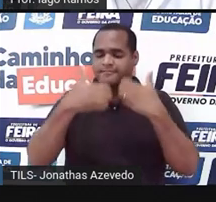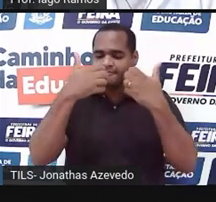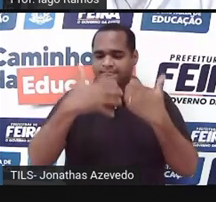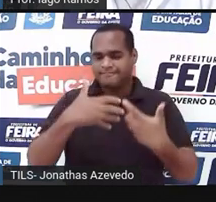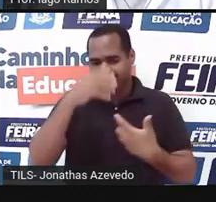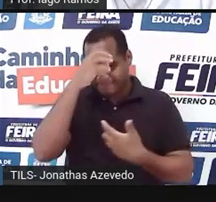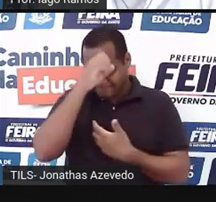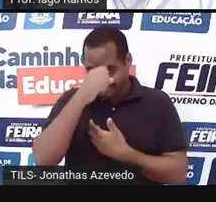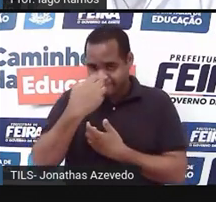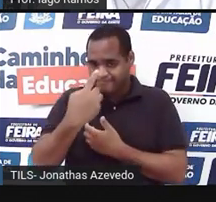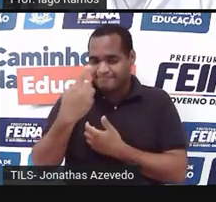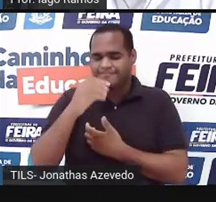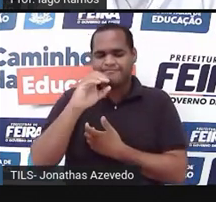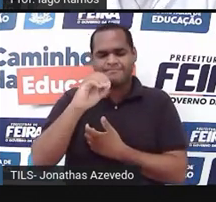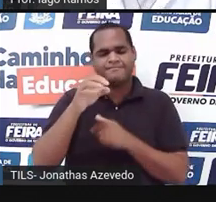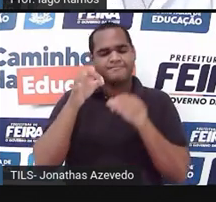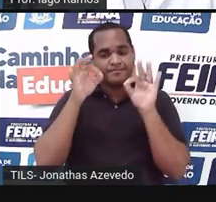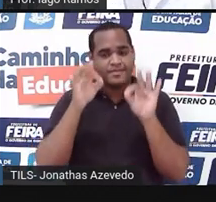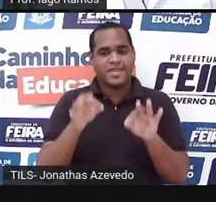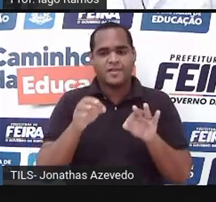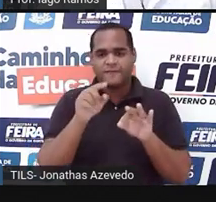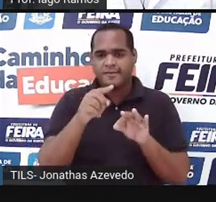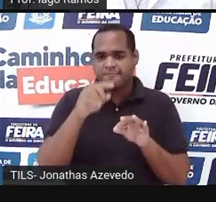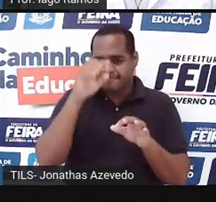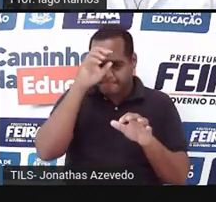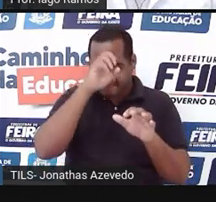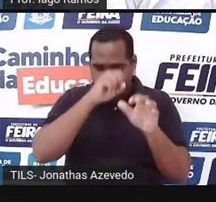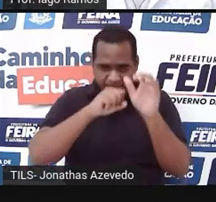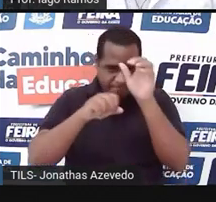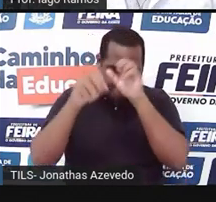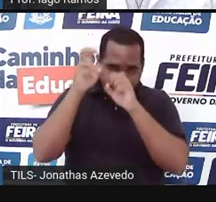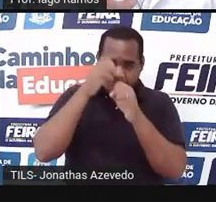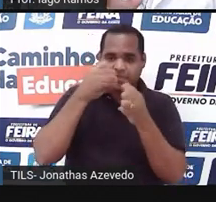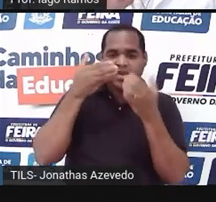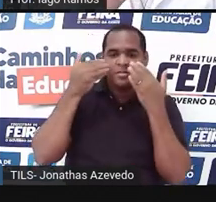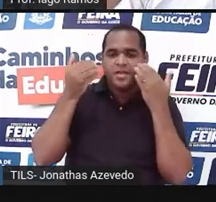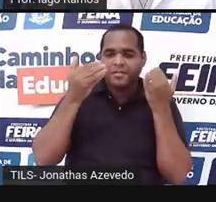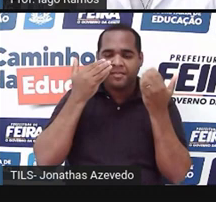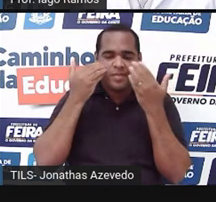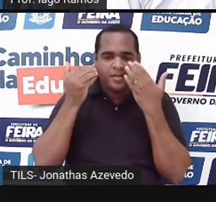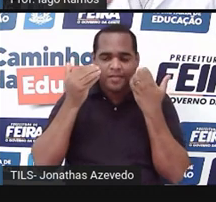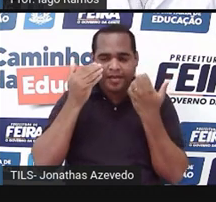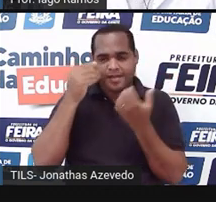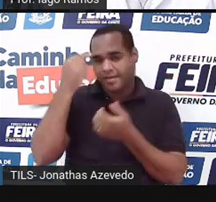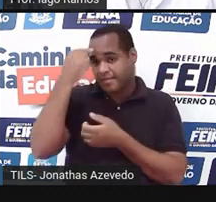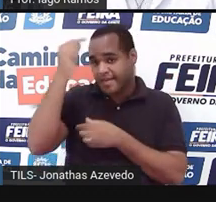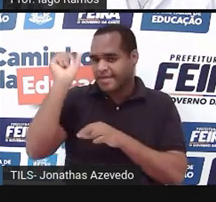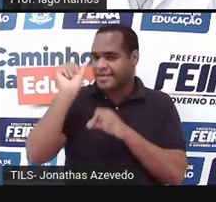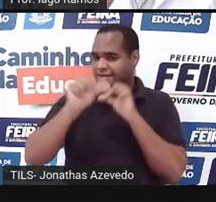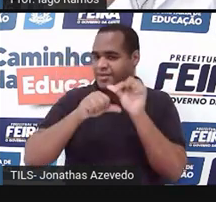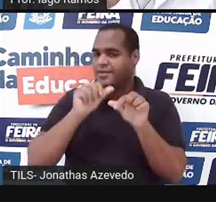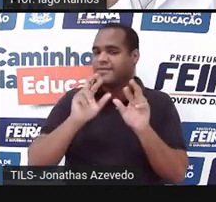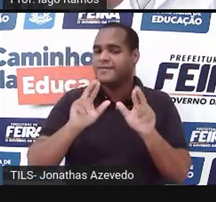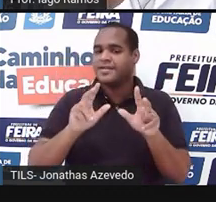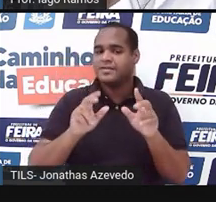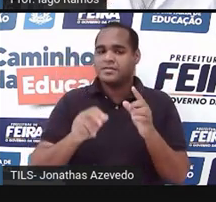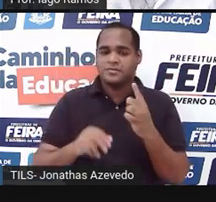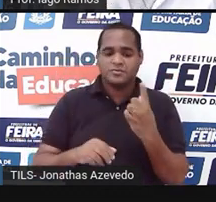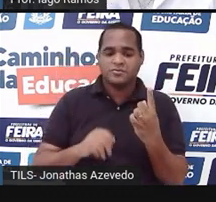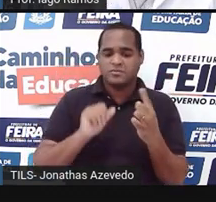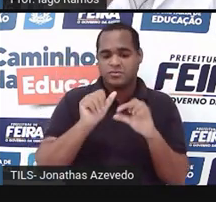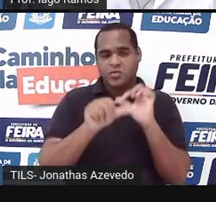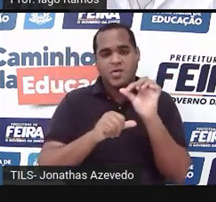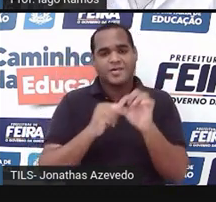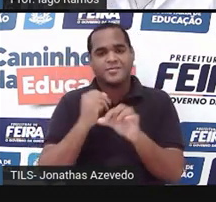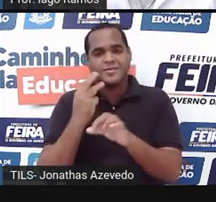equação tá E com certeza você vai ao final dessa aula pensar que o número mudou né que sabe você saiu